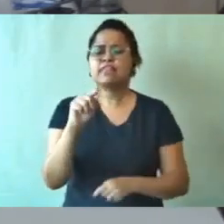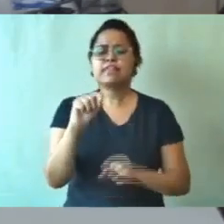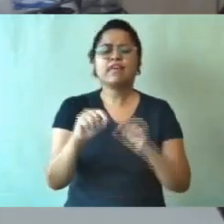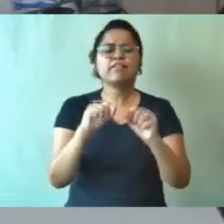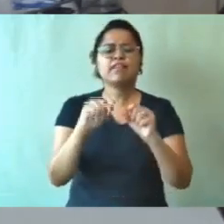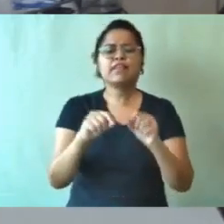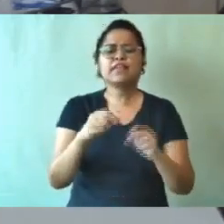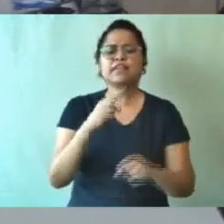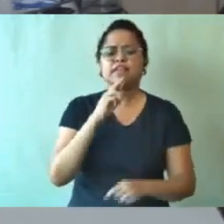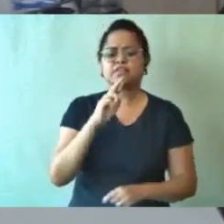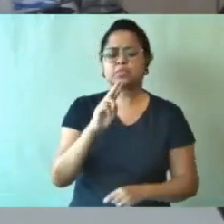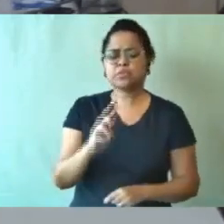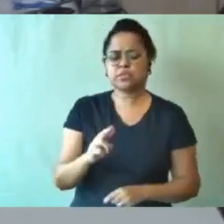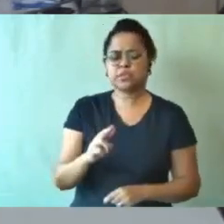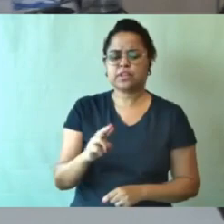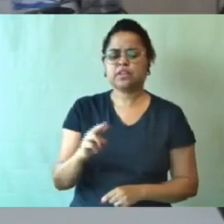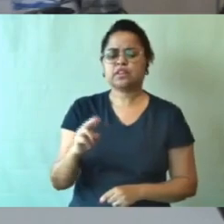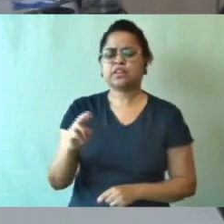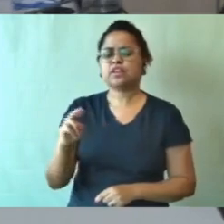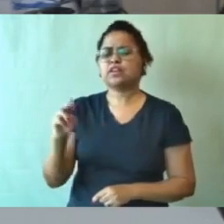Gentileza.